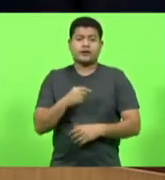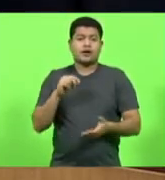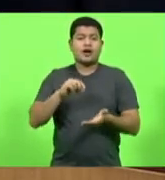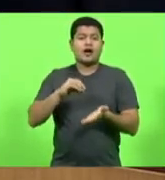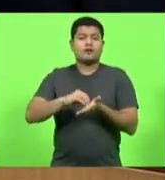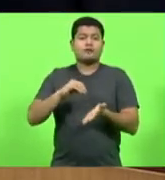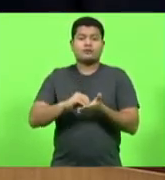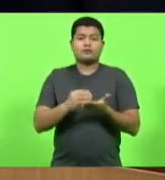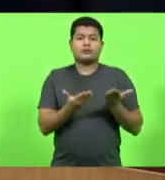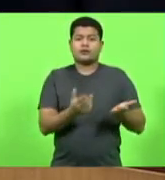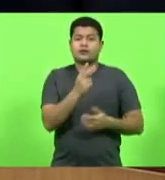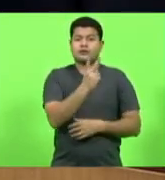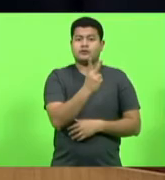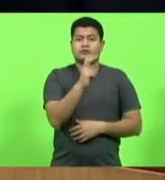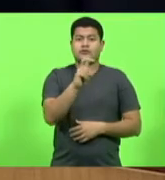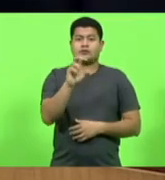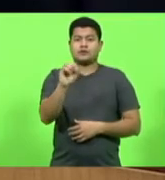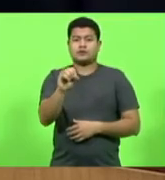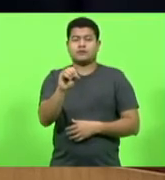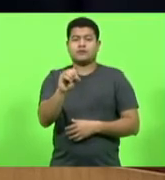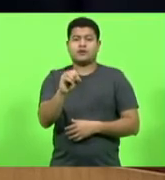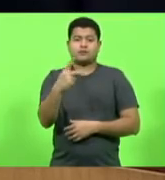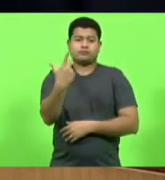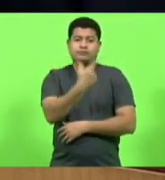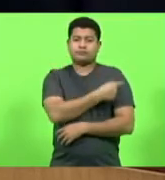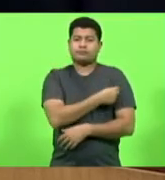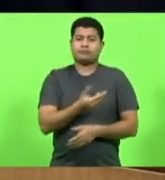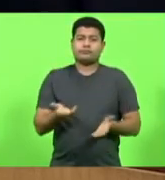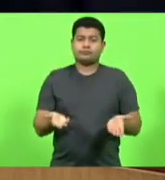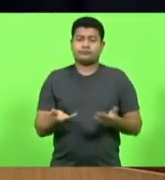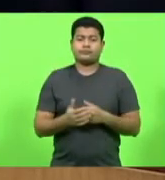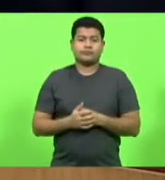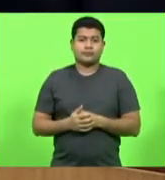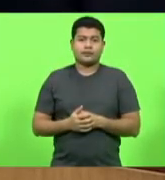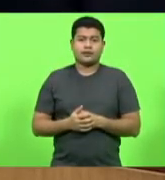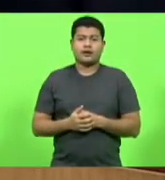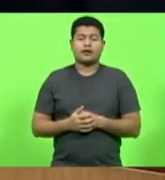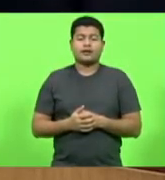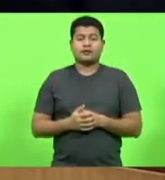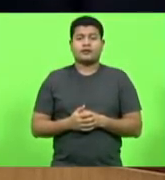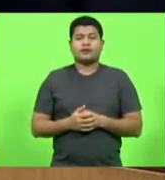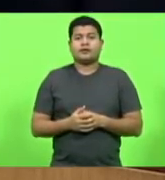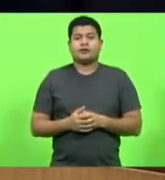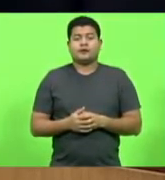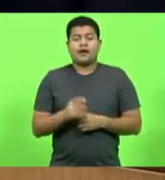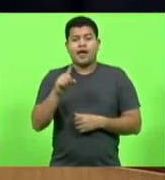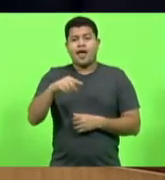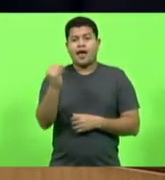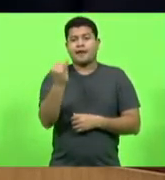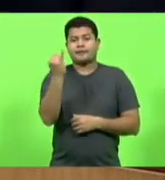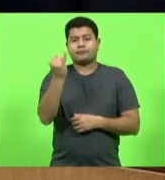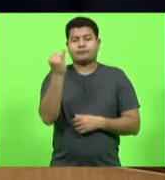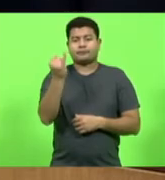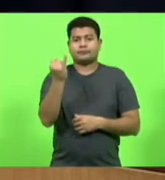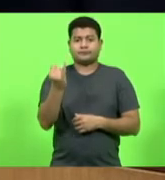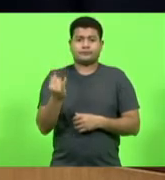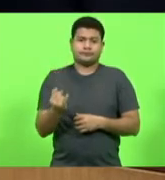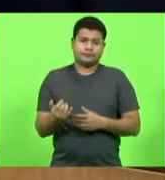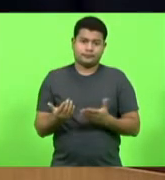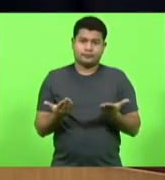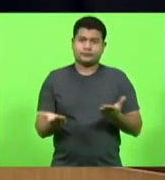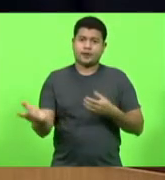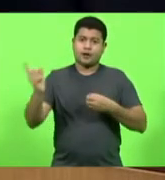aqueles dados e características para aqueles grupos prioritários. Então, é importante que isso seja